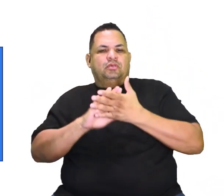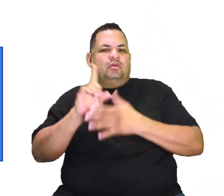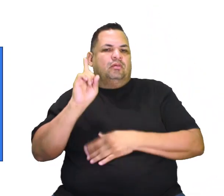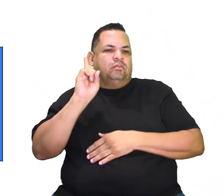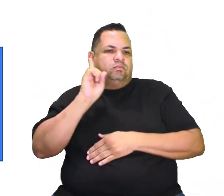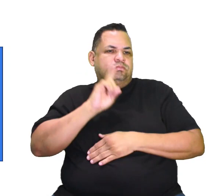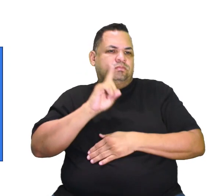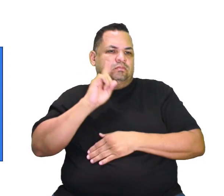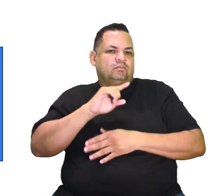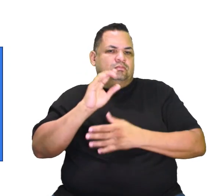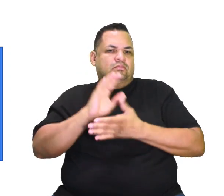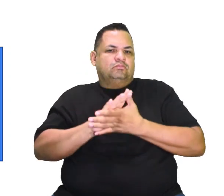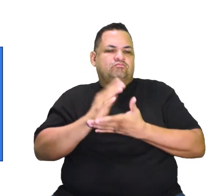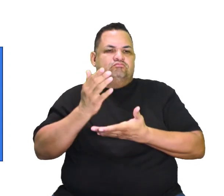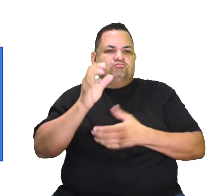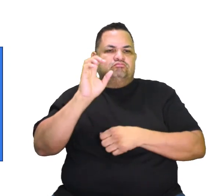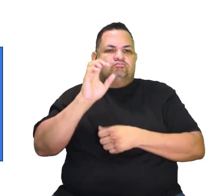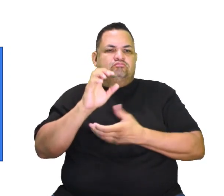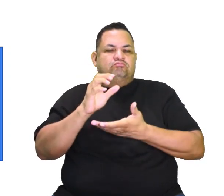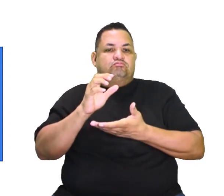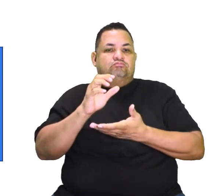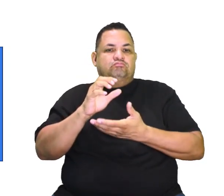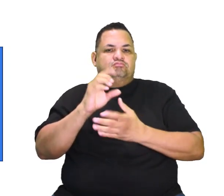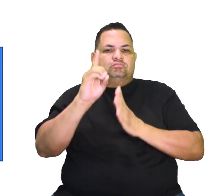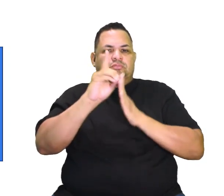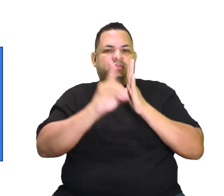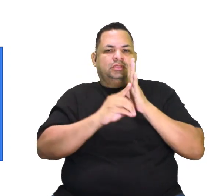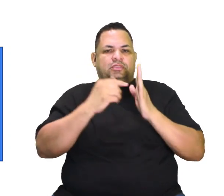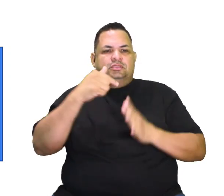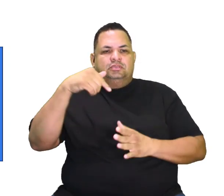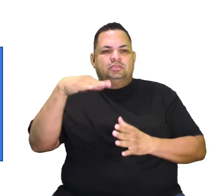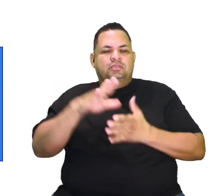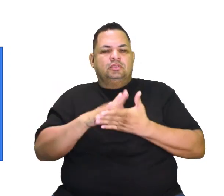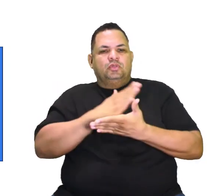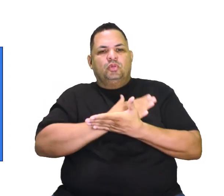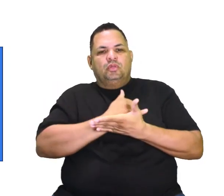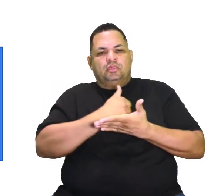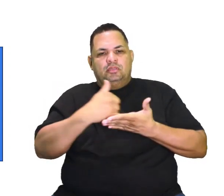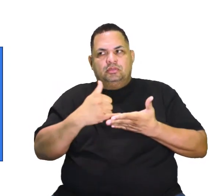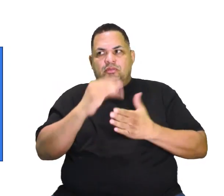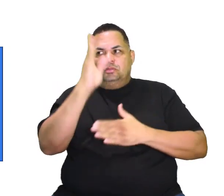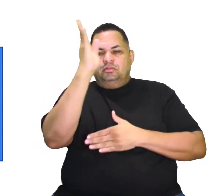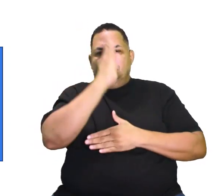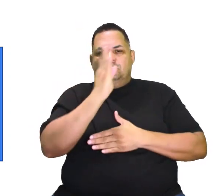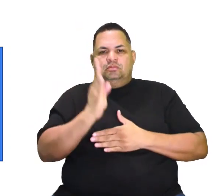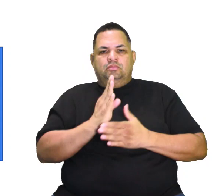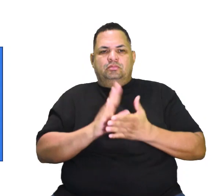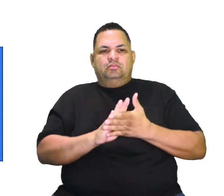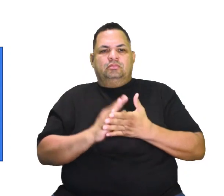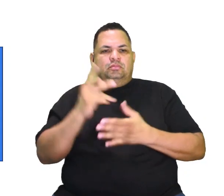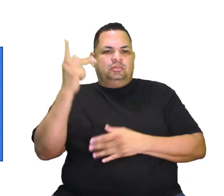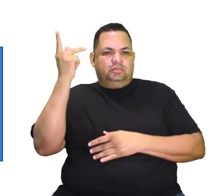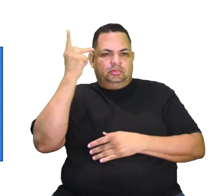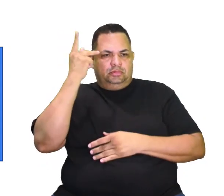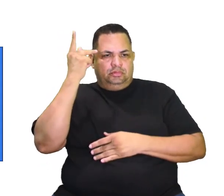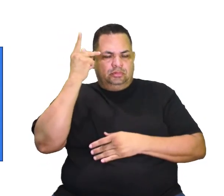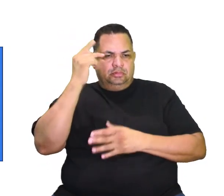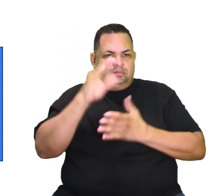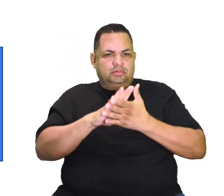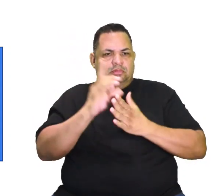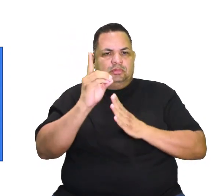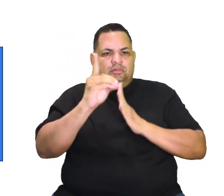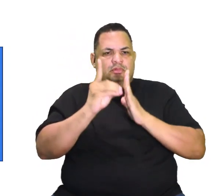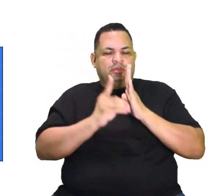de 1960, 1970. Foi introduzida no Brasil, nesse período, em São Paulo.